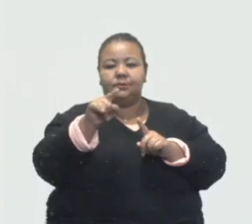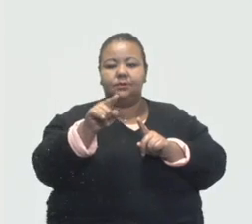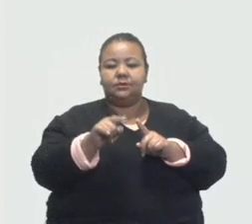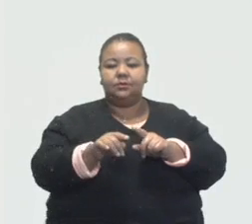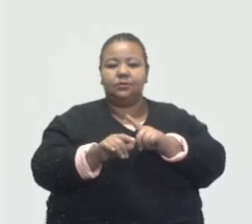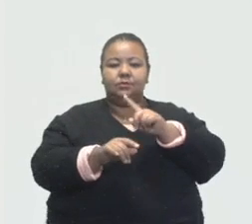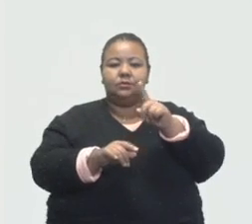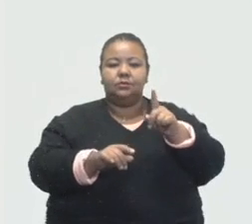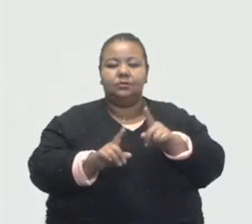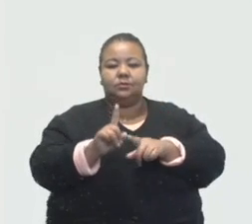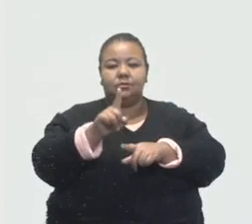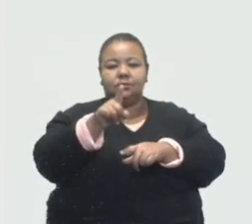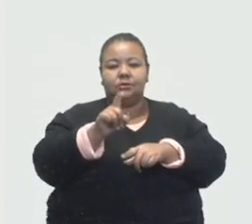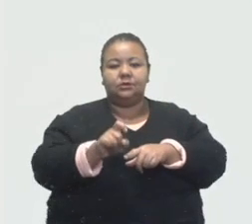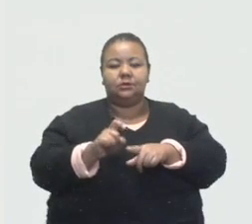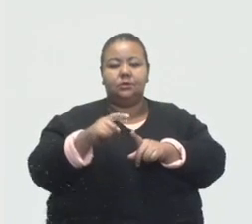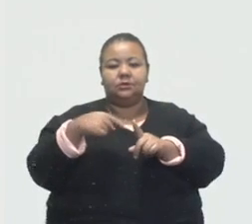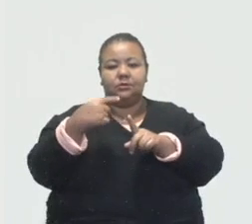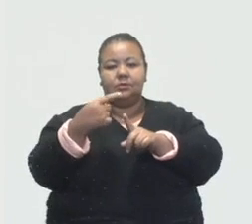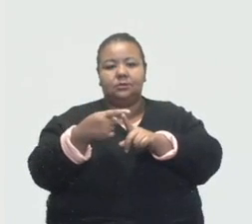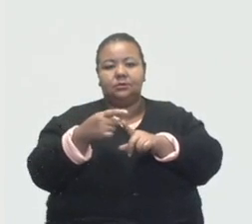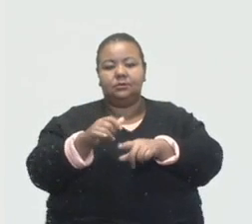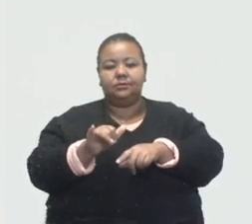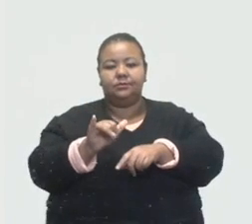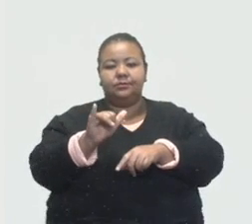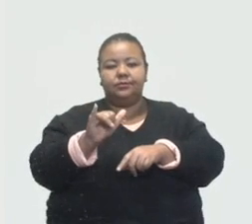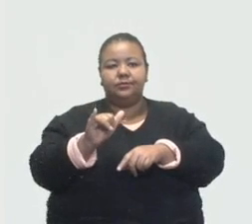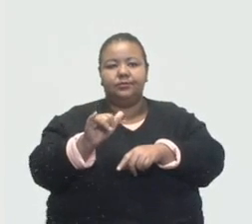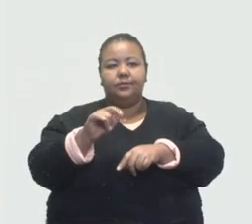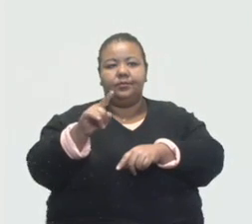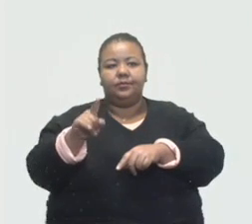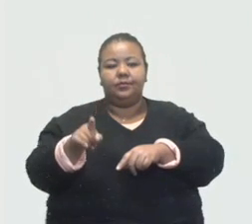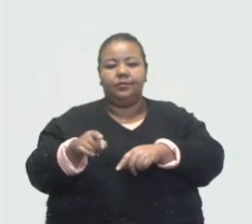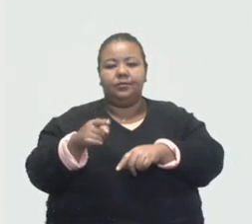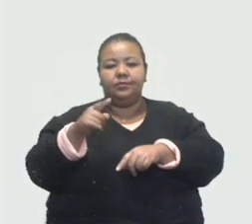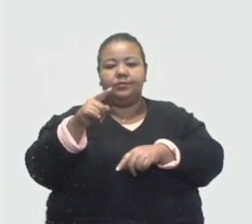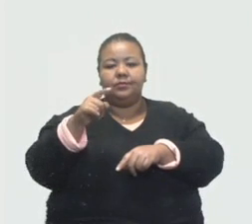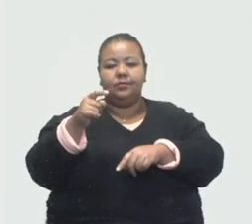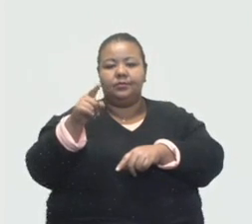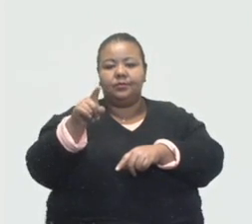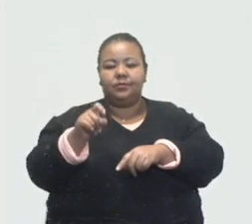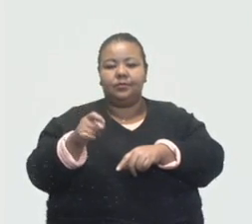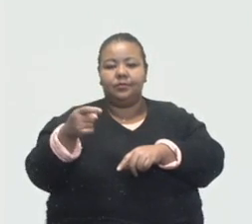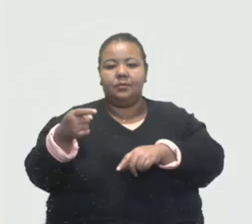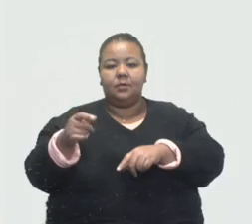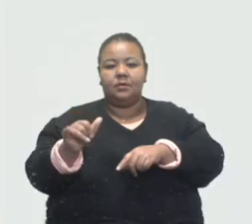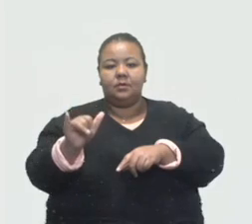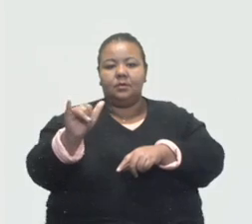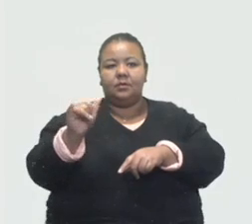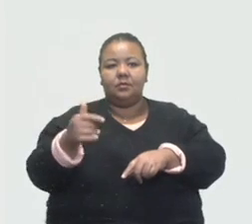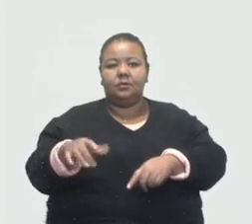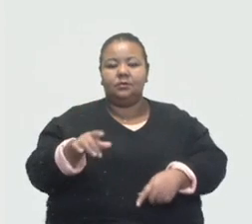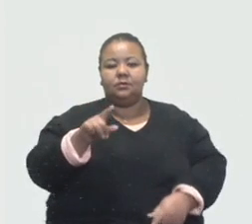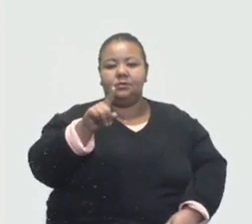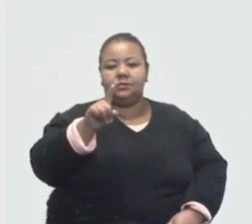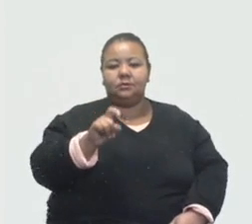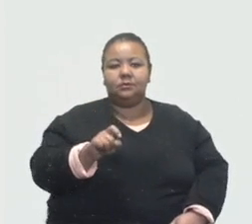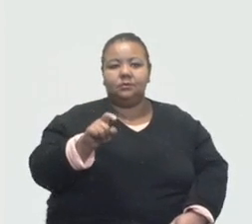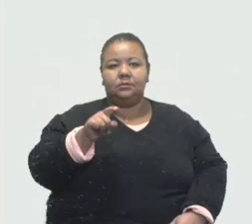x mais y, x menos y, x